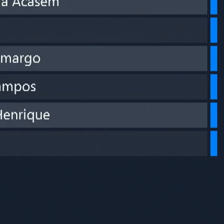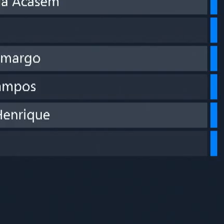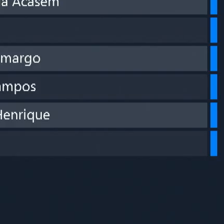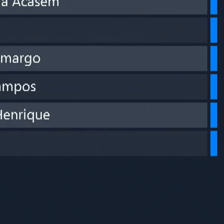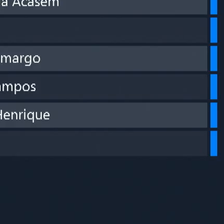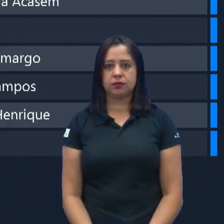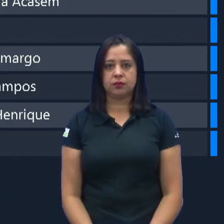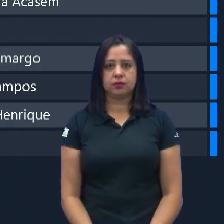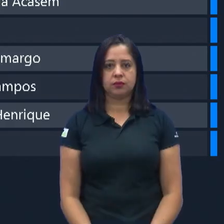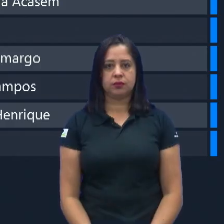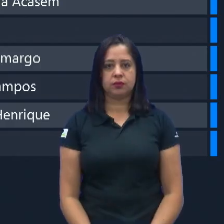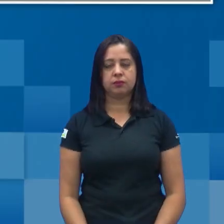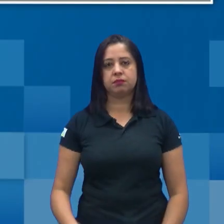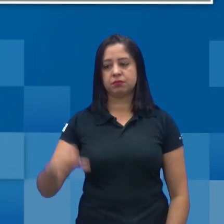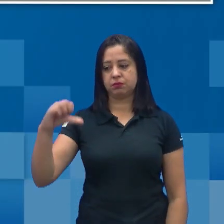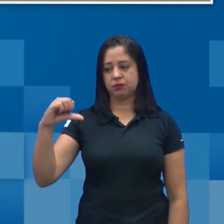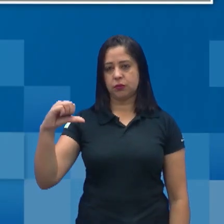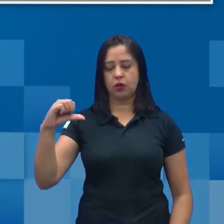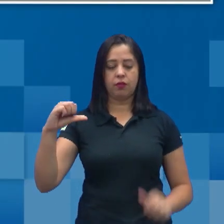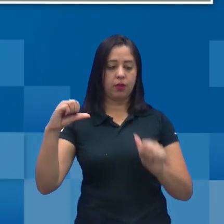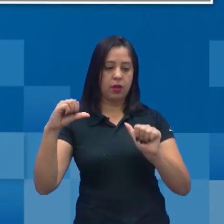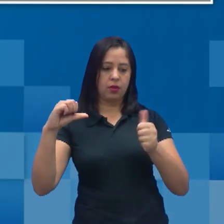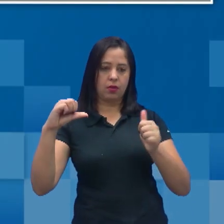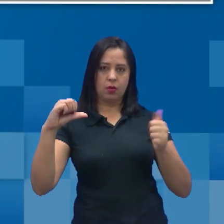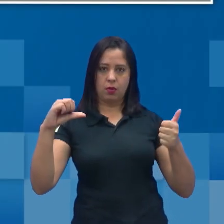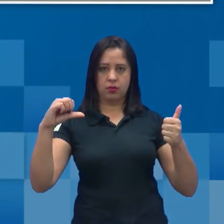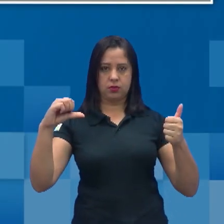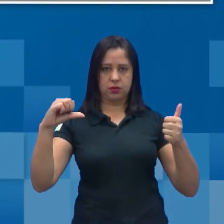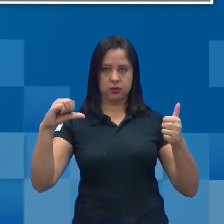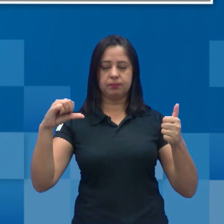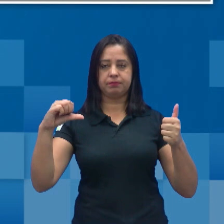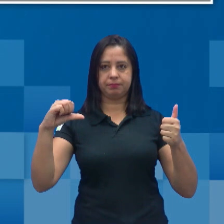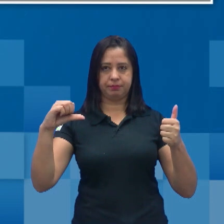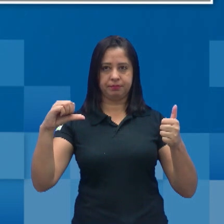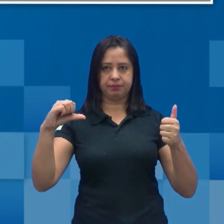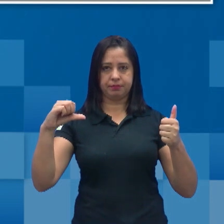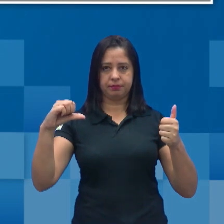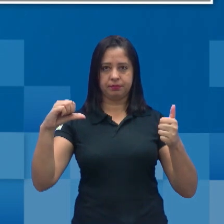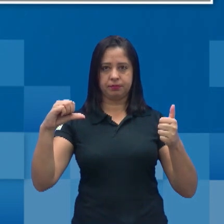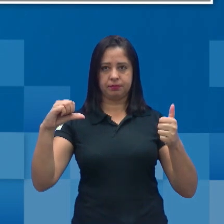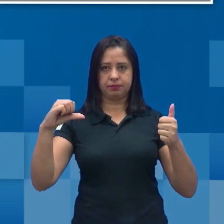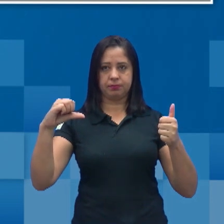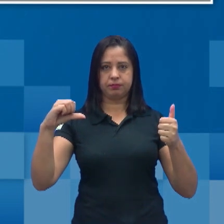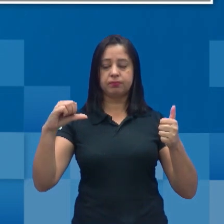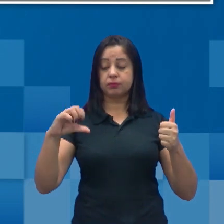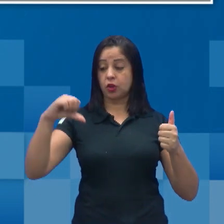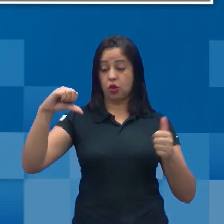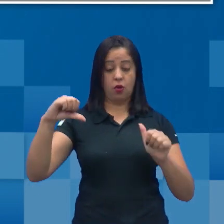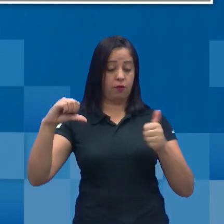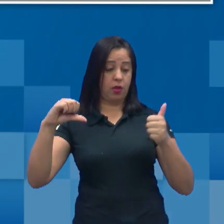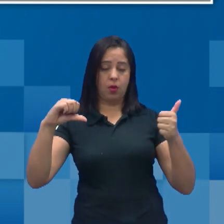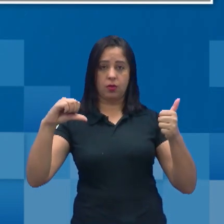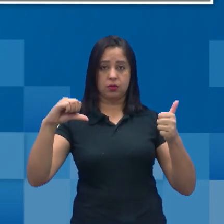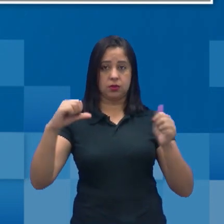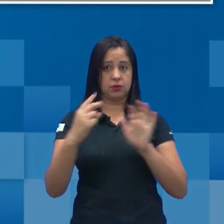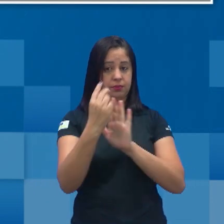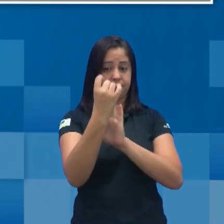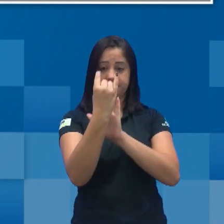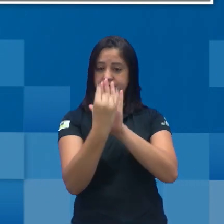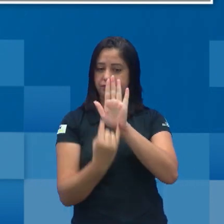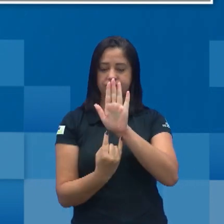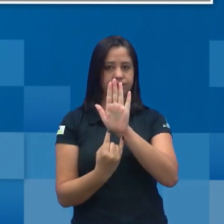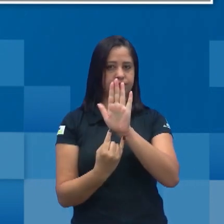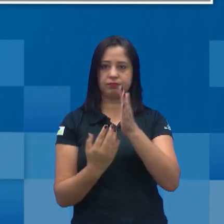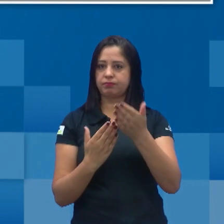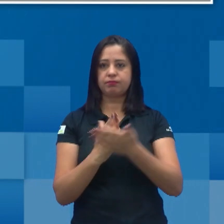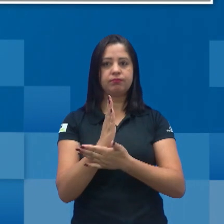Encerrada a votação. 9 votos favoráveis, 11 votos contrários. Com 9 votos favoráveis, 11 votos contrários, o